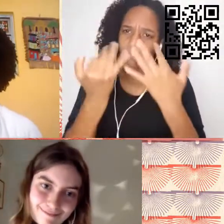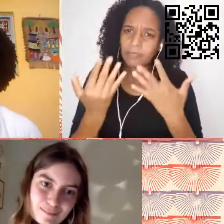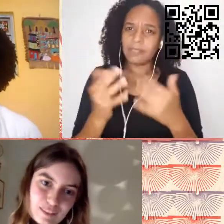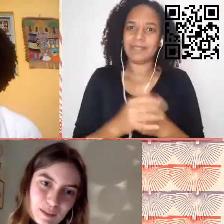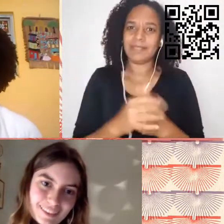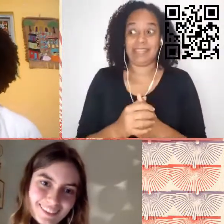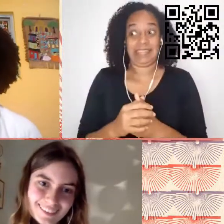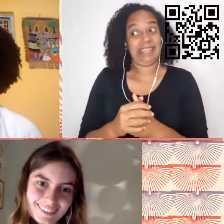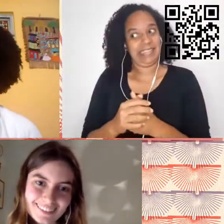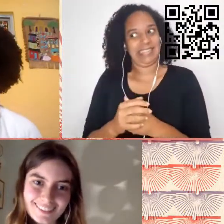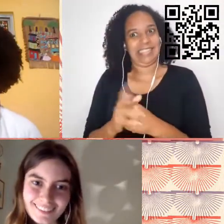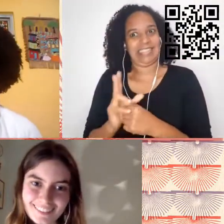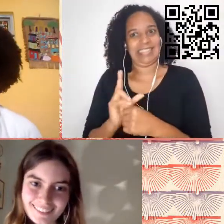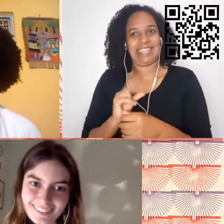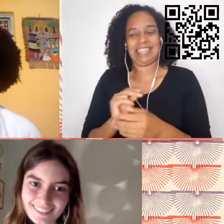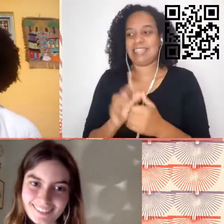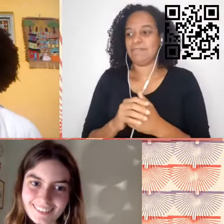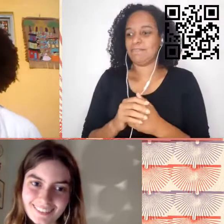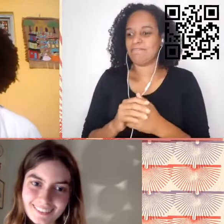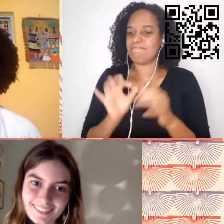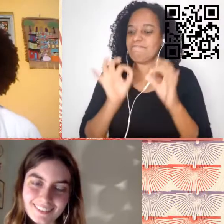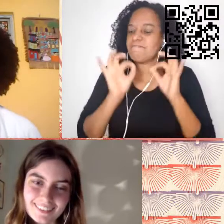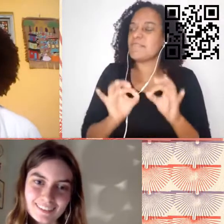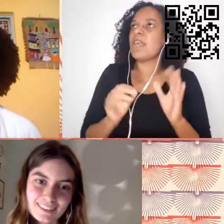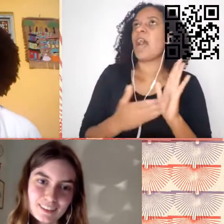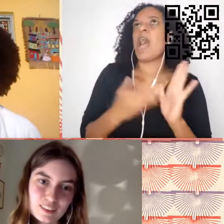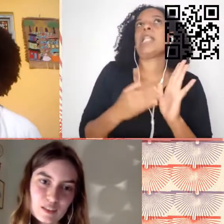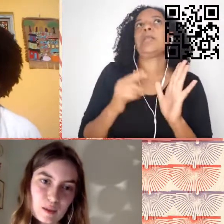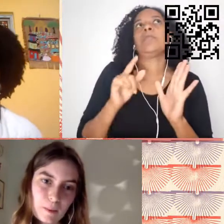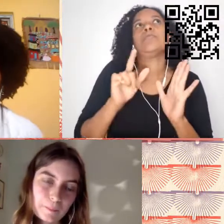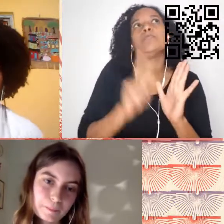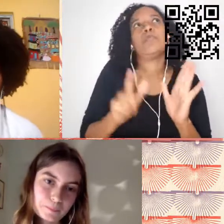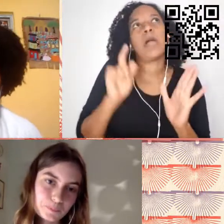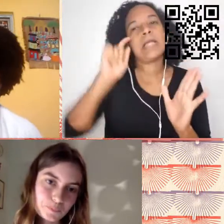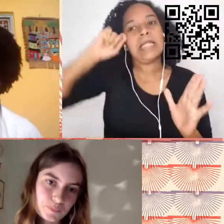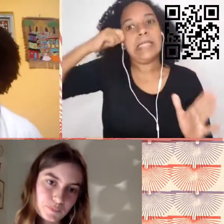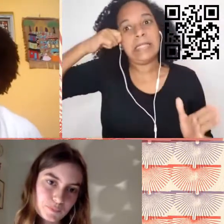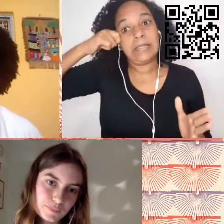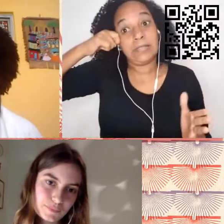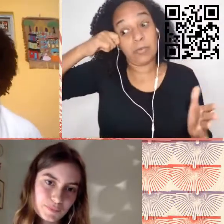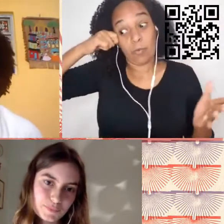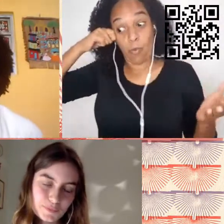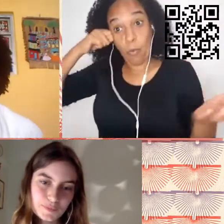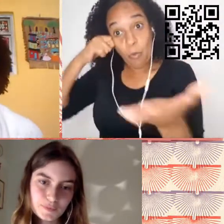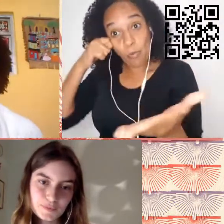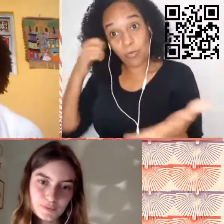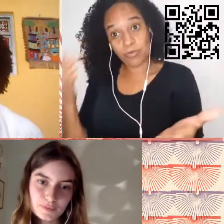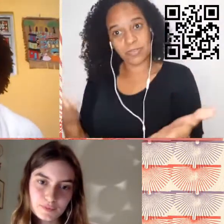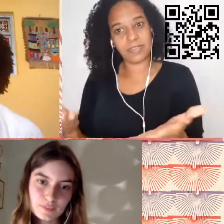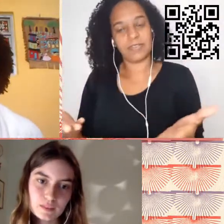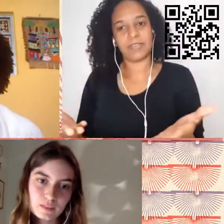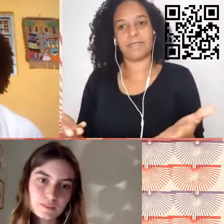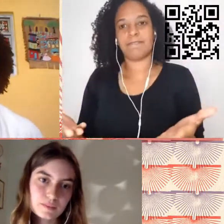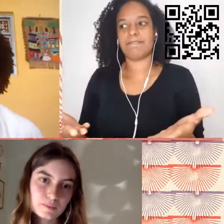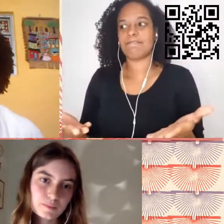Nossa, definir literatura negra na contemporaneidade, né?